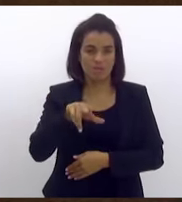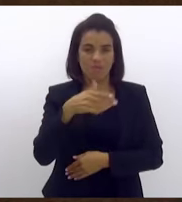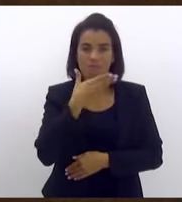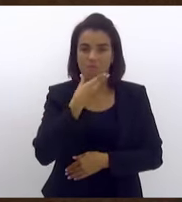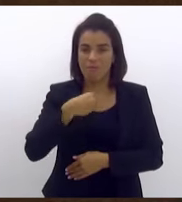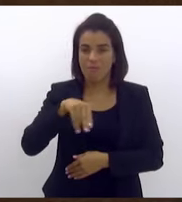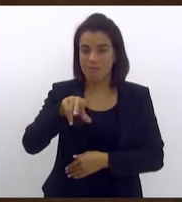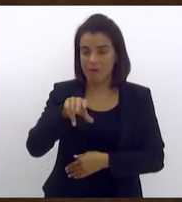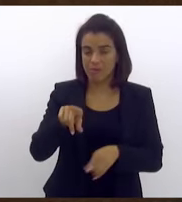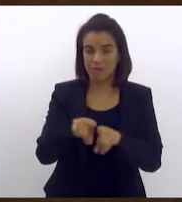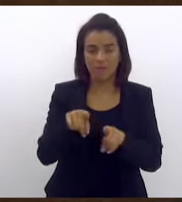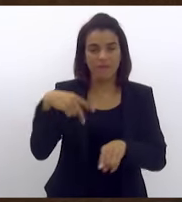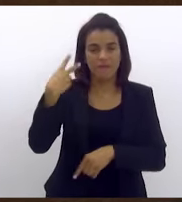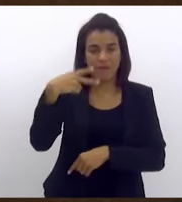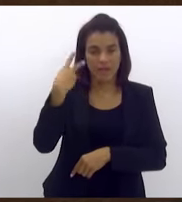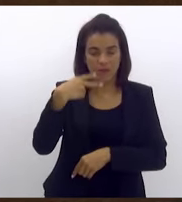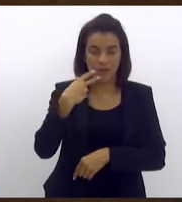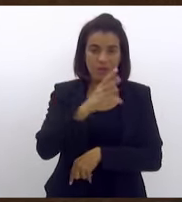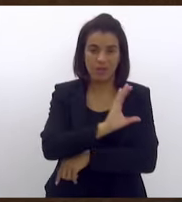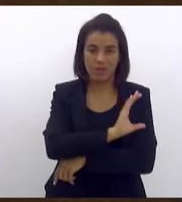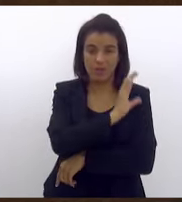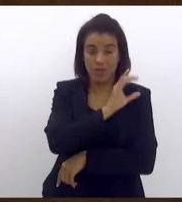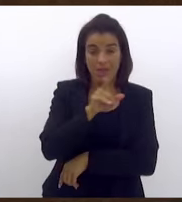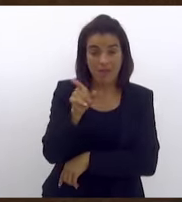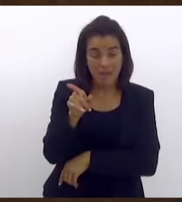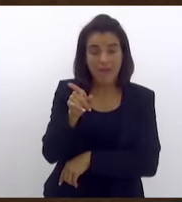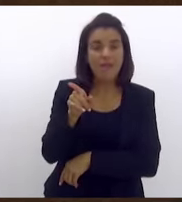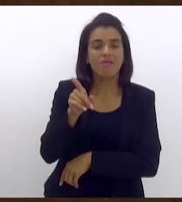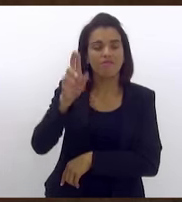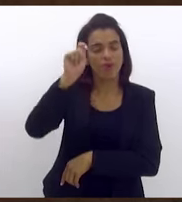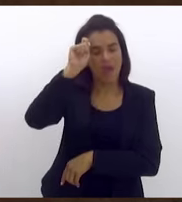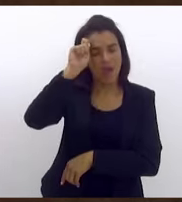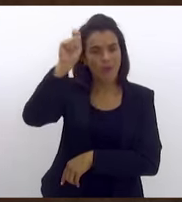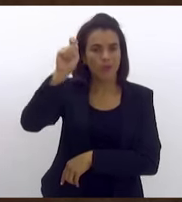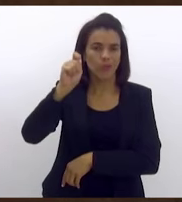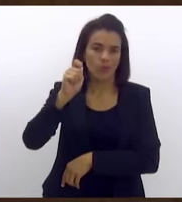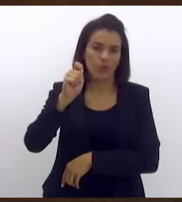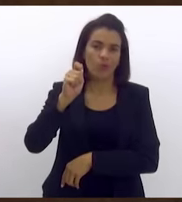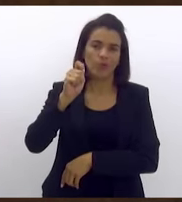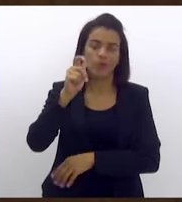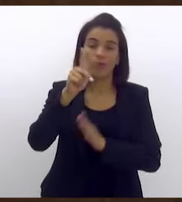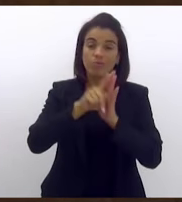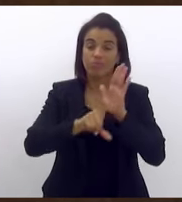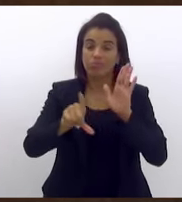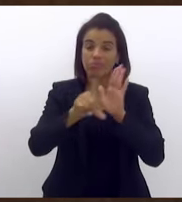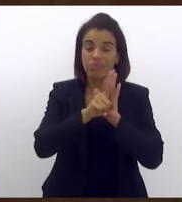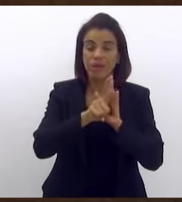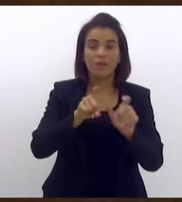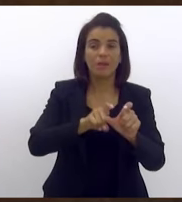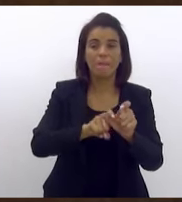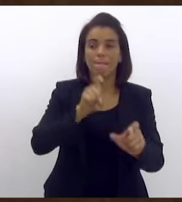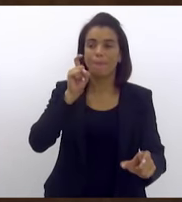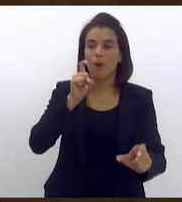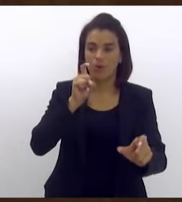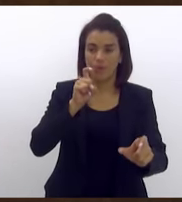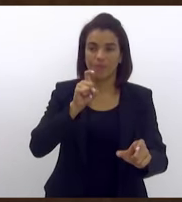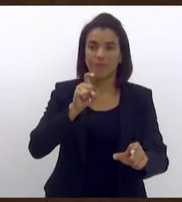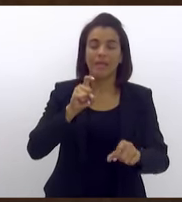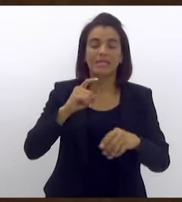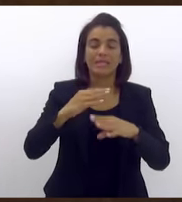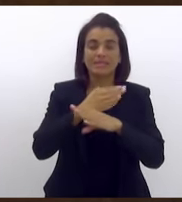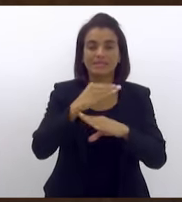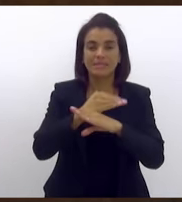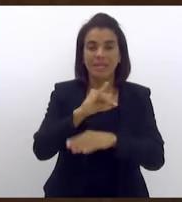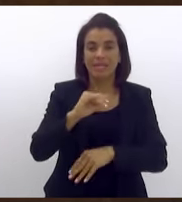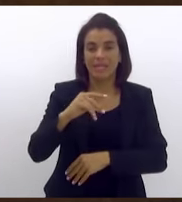Campos também, e ele foi autor do projeto de lei que fez a emancipação da cidade de Carapebus,